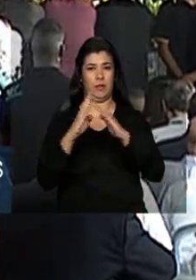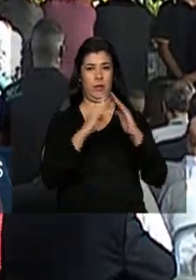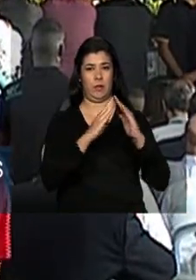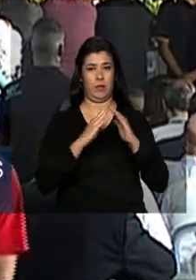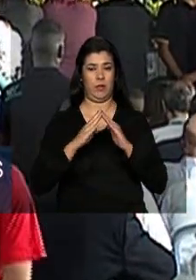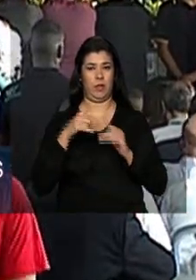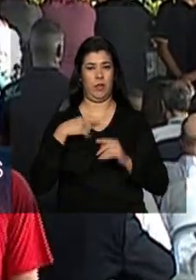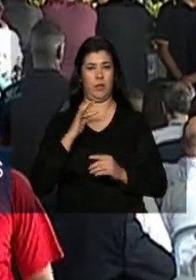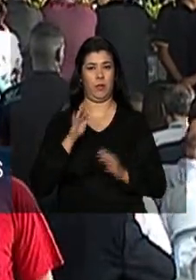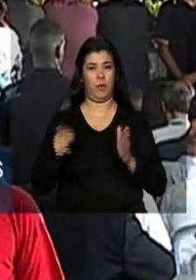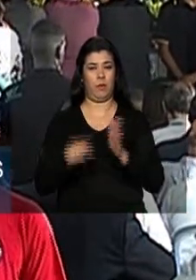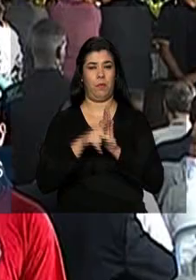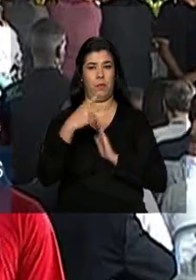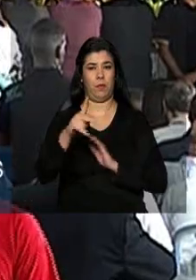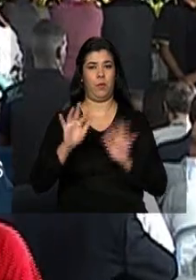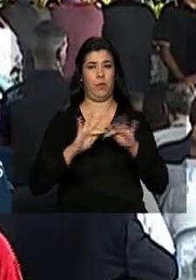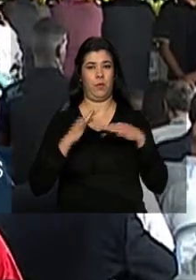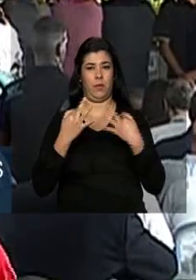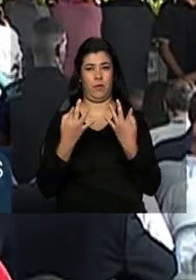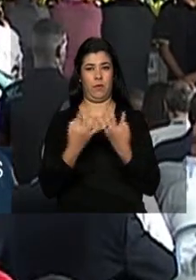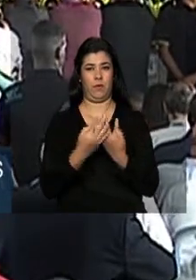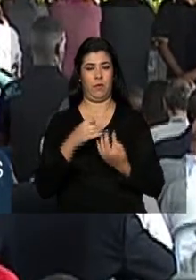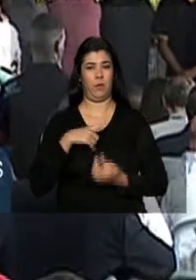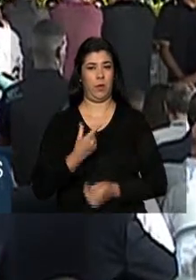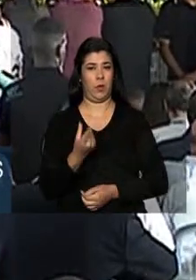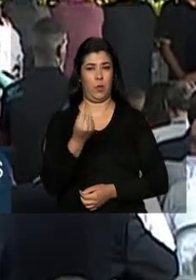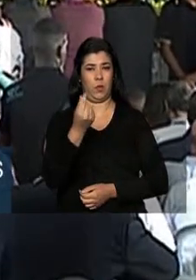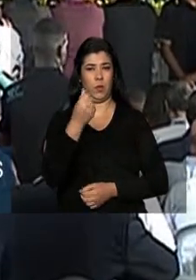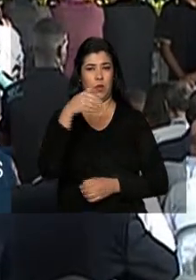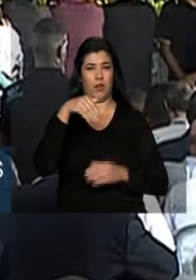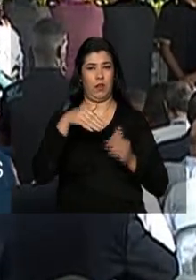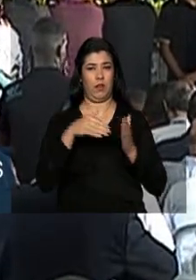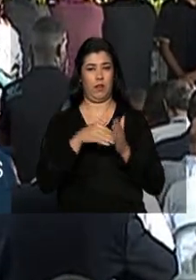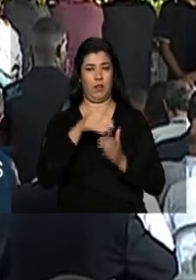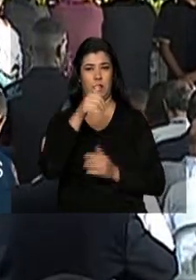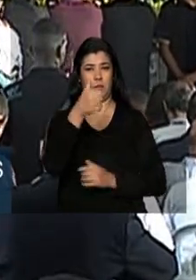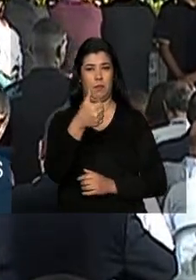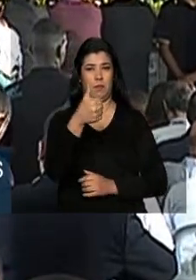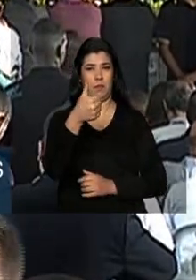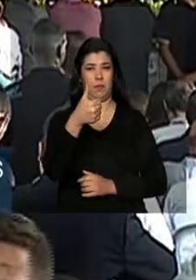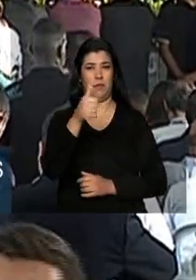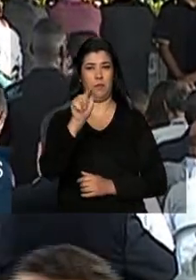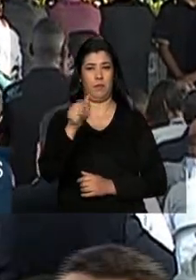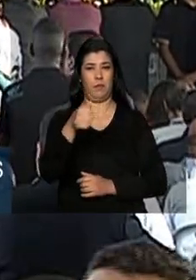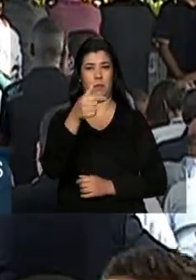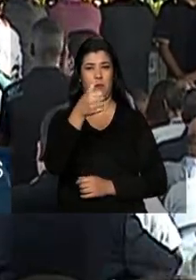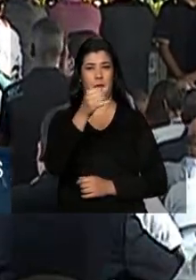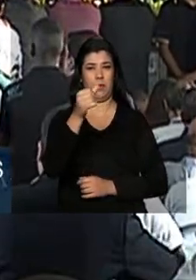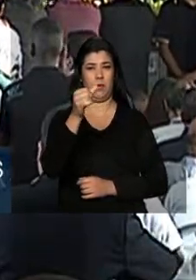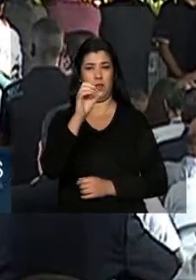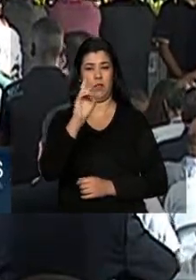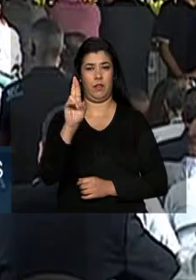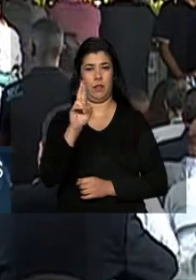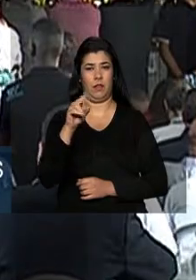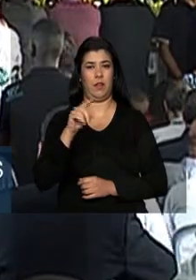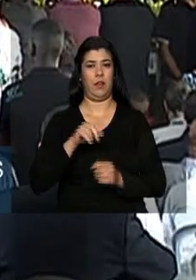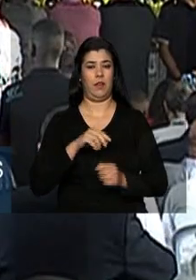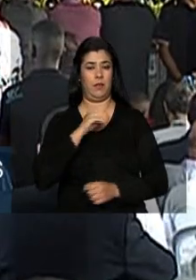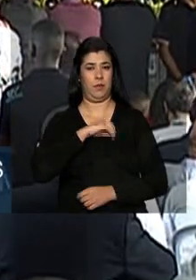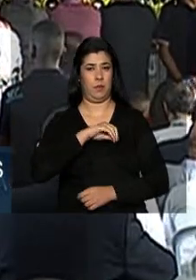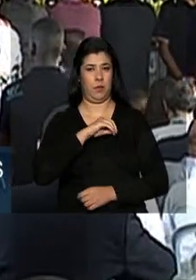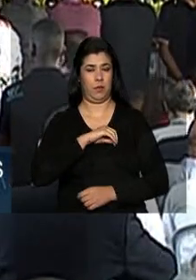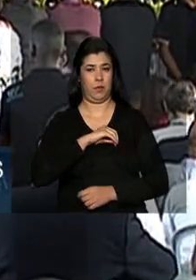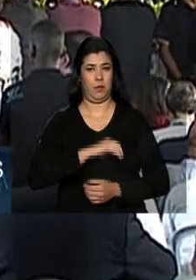são destinadas a famílias com renda de até R$ 1.600 por mês.